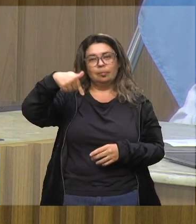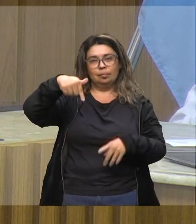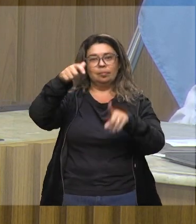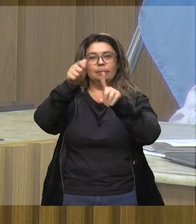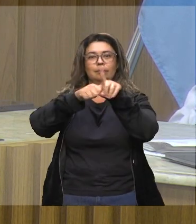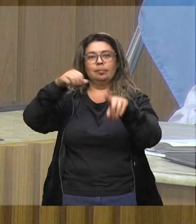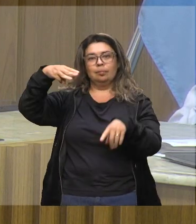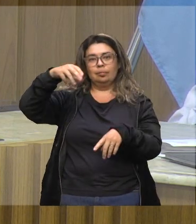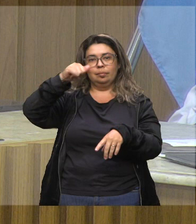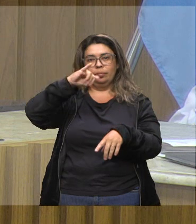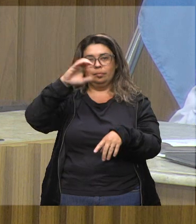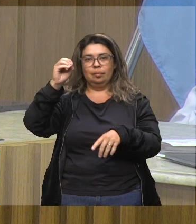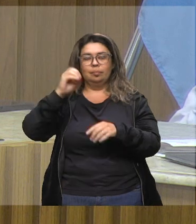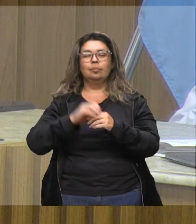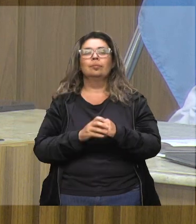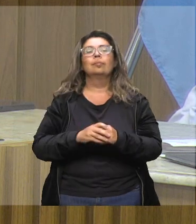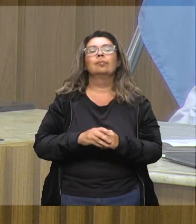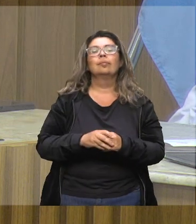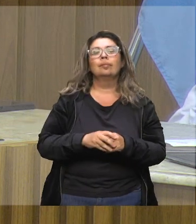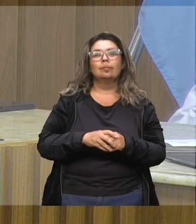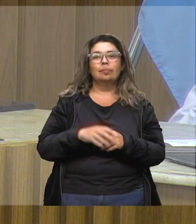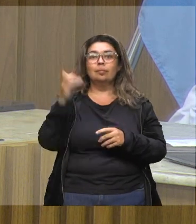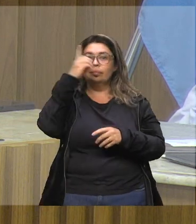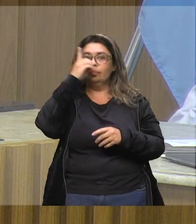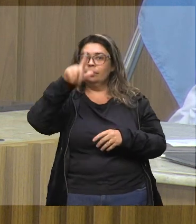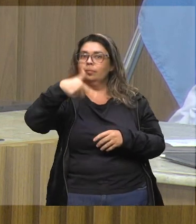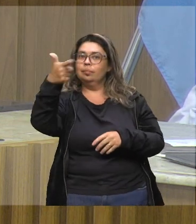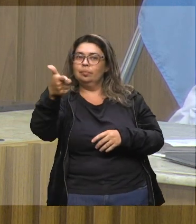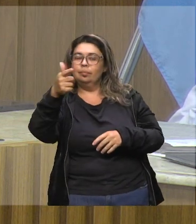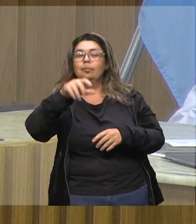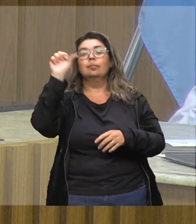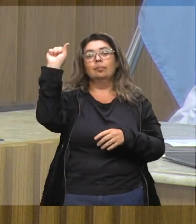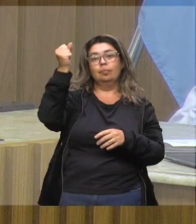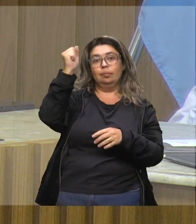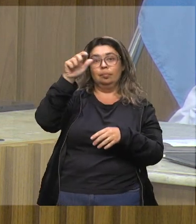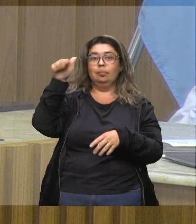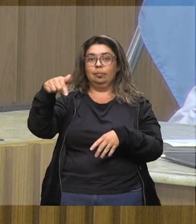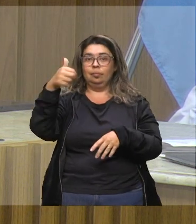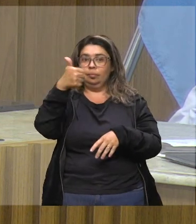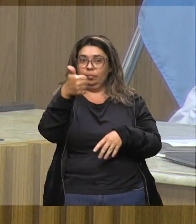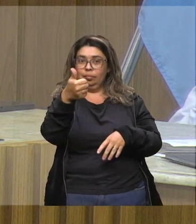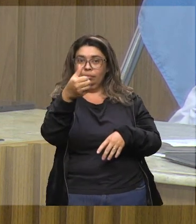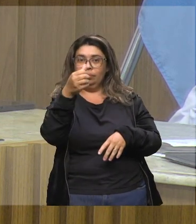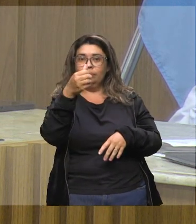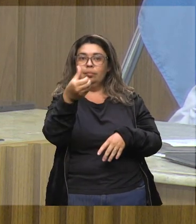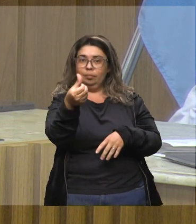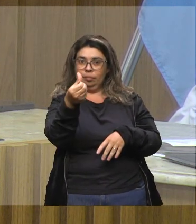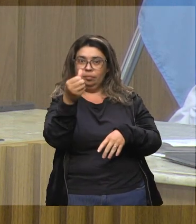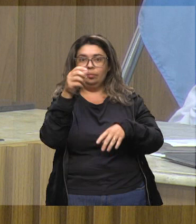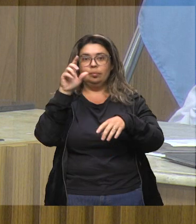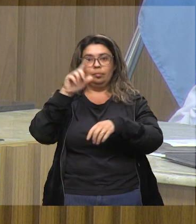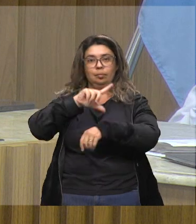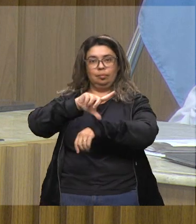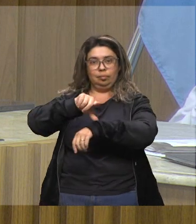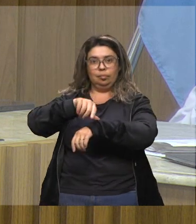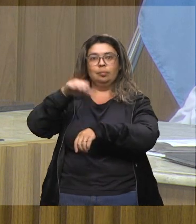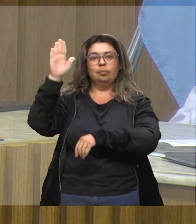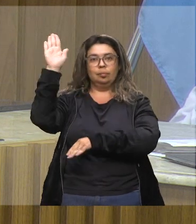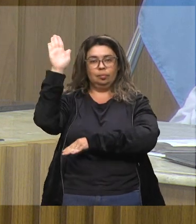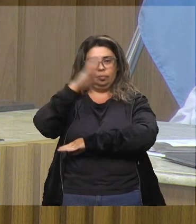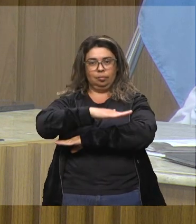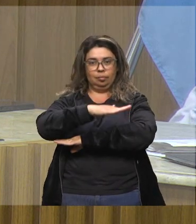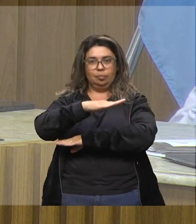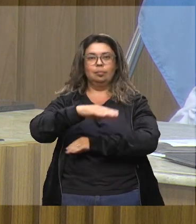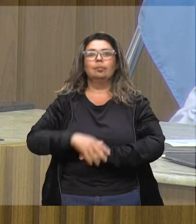no próximo domingo, das 8 às 18 horas. Várias atividades serão realizadas, então fica aí o convite a toda a